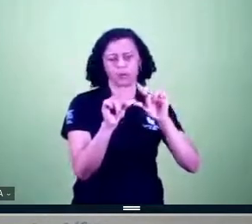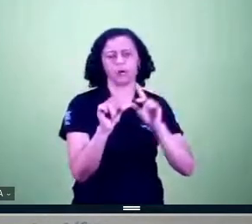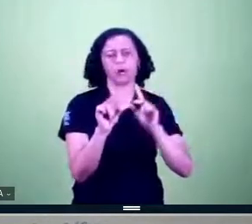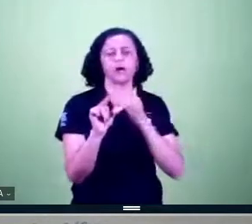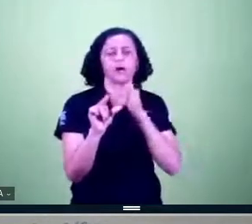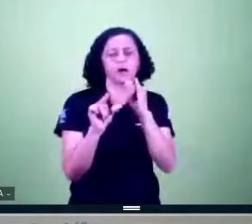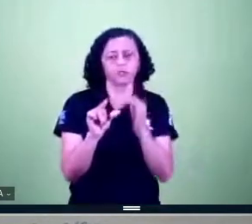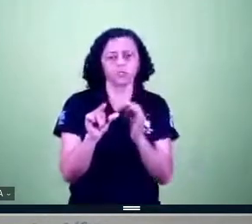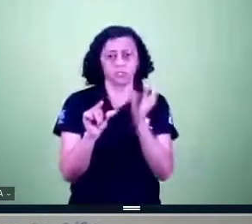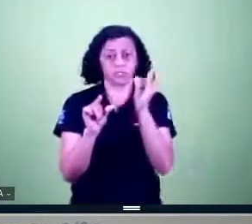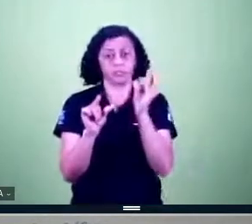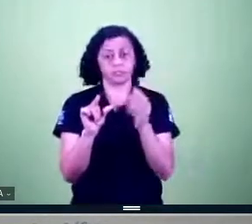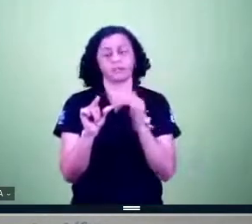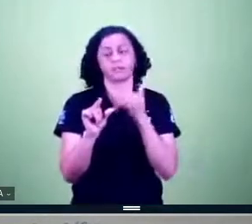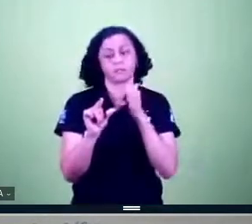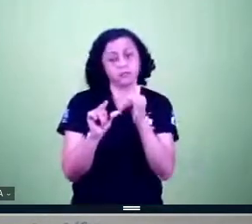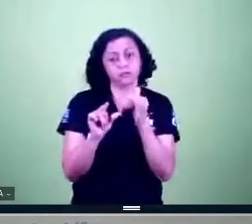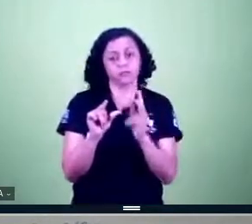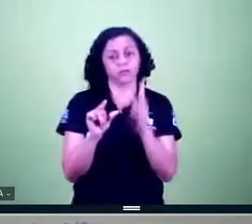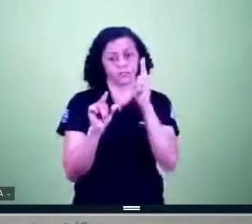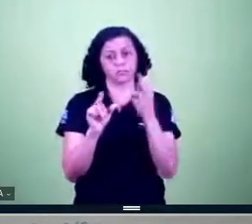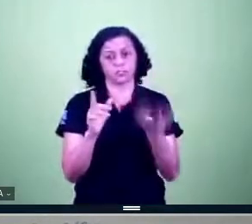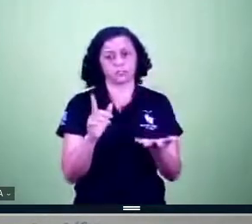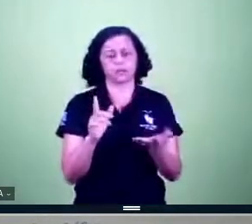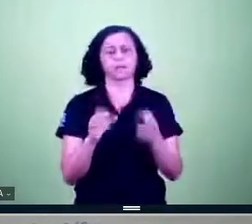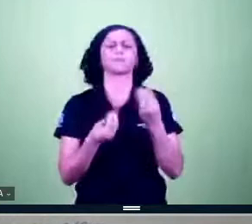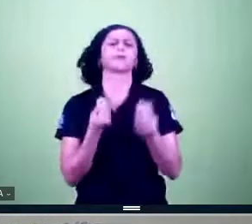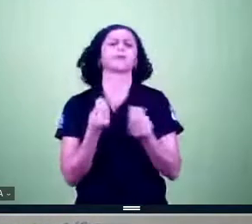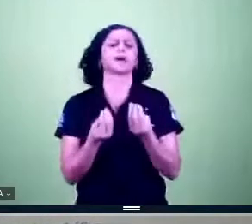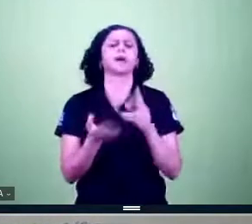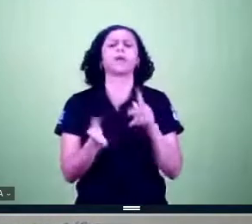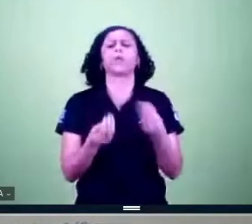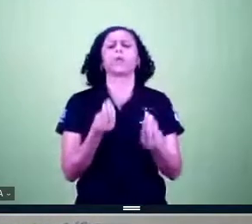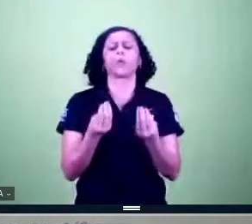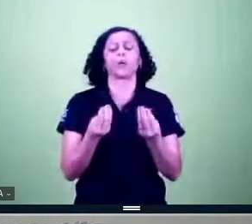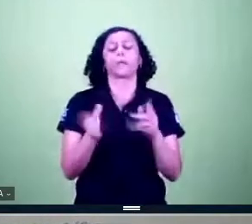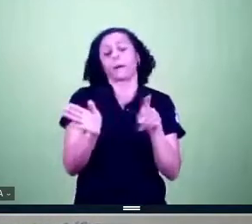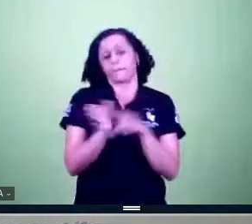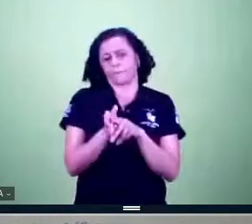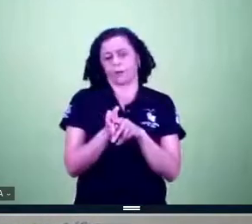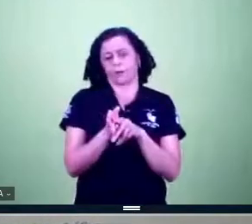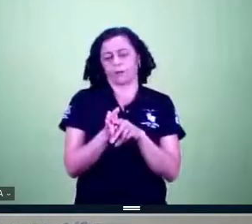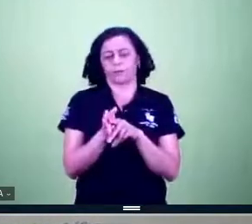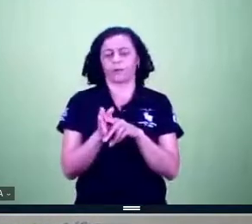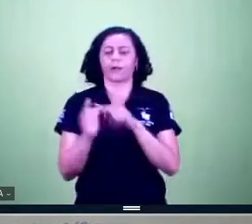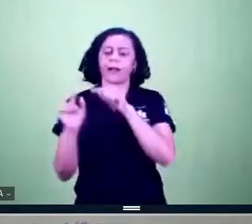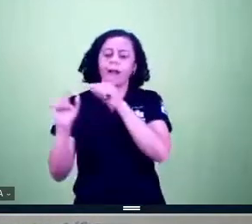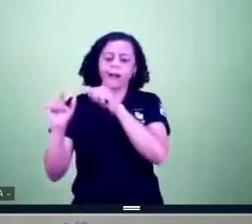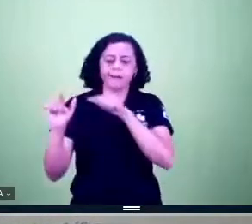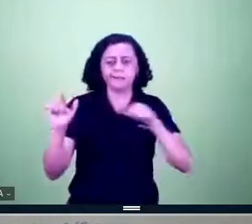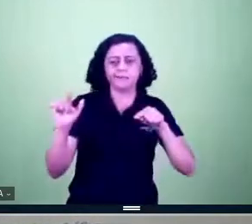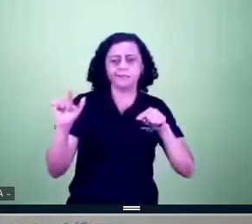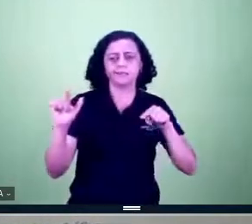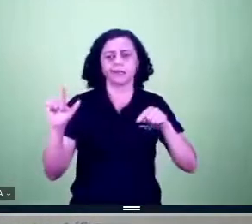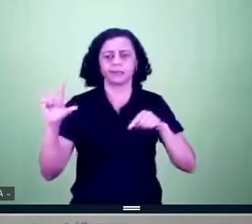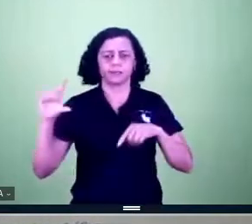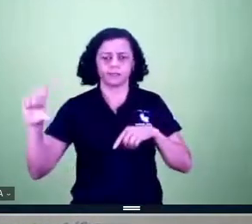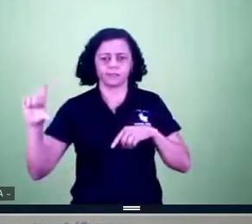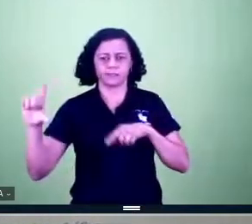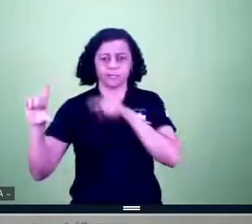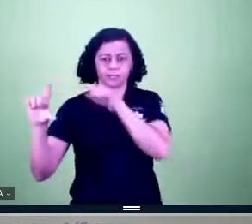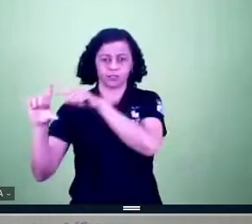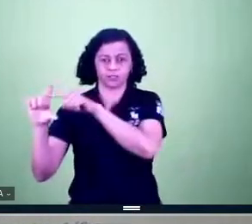colocar aqui, ó, aí é uma convenção de circuitos, né? A setinha da tensão, da queda, aqui a gente fala que é